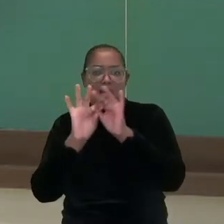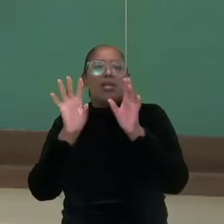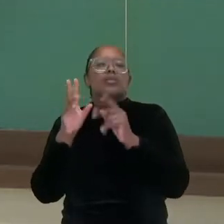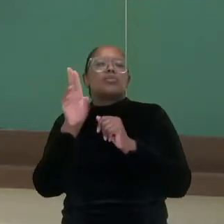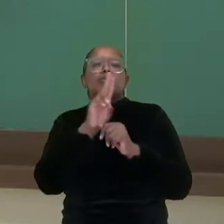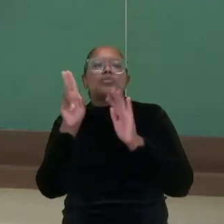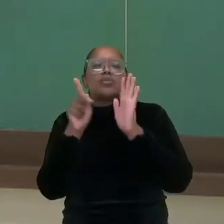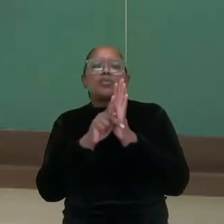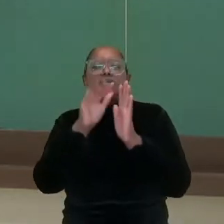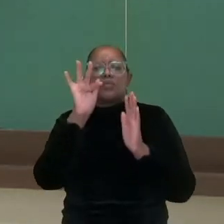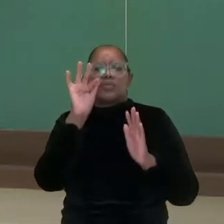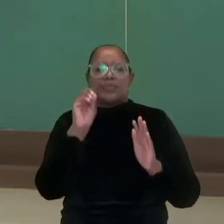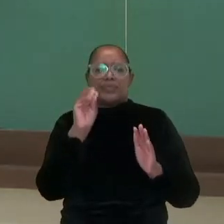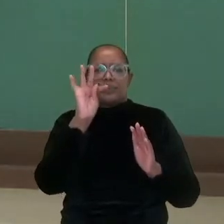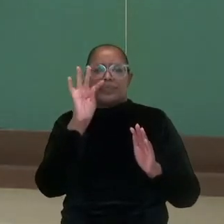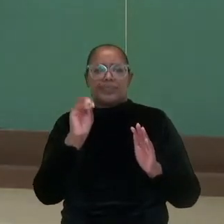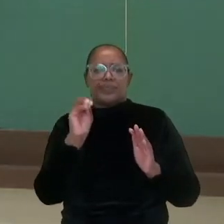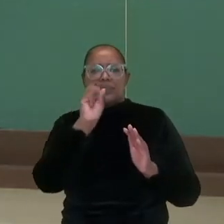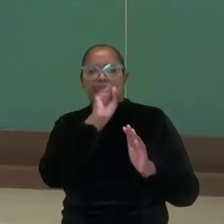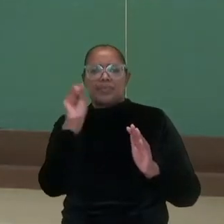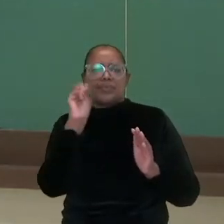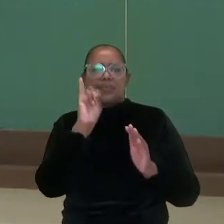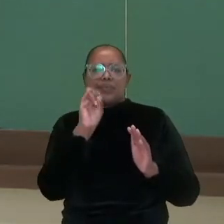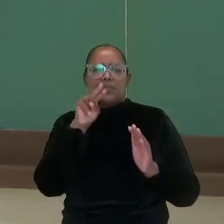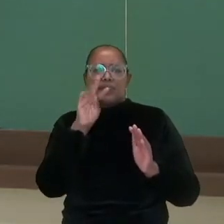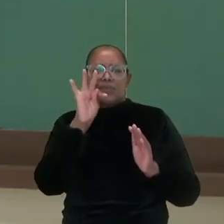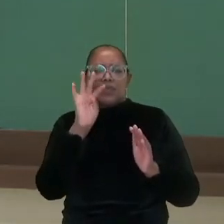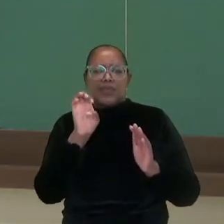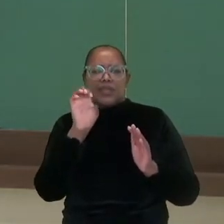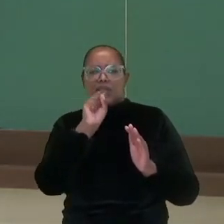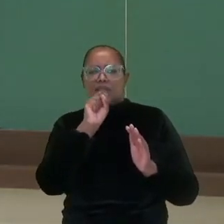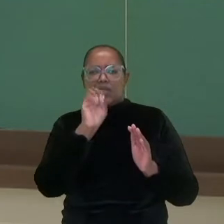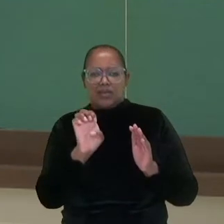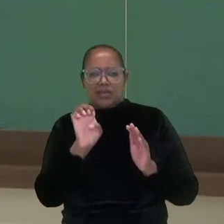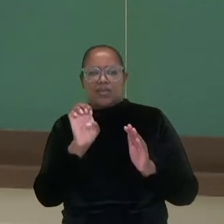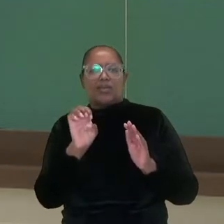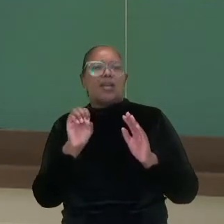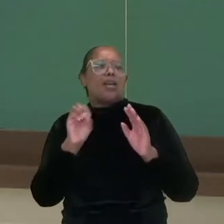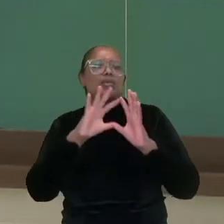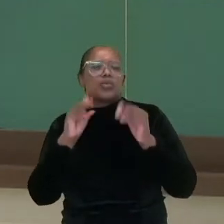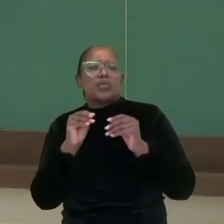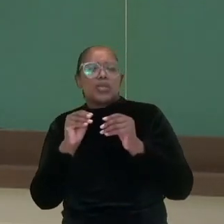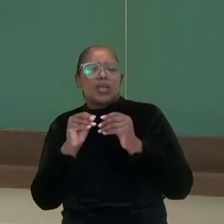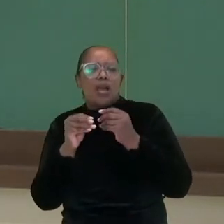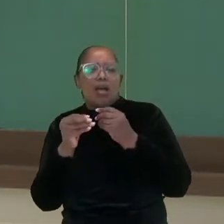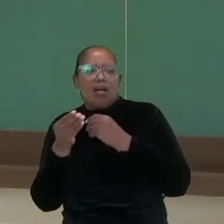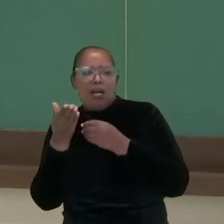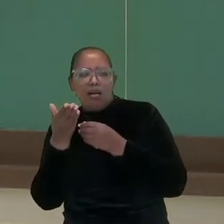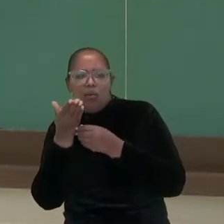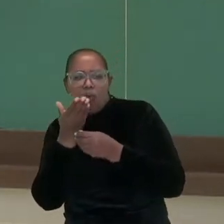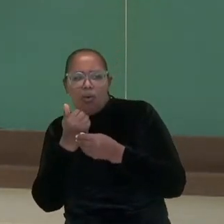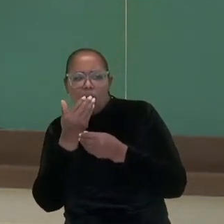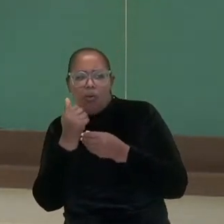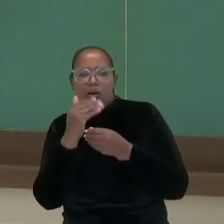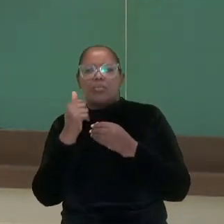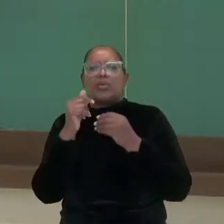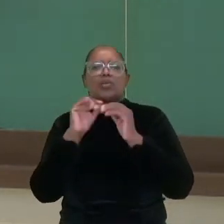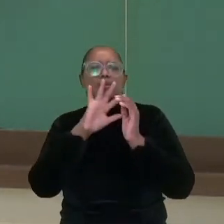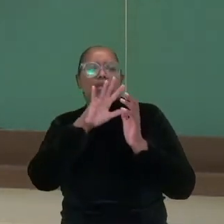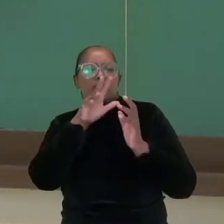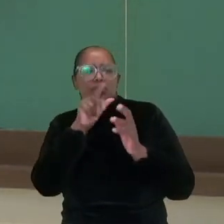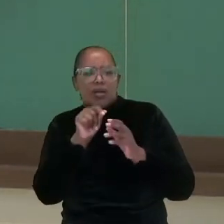Ó. Então, o CO2 ele é transferido da atmosfera aos oceanos pelo simples contato. Então, a água, né, do mar, do oceano, vai